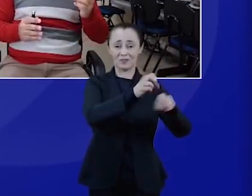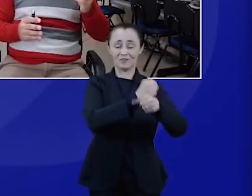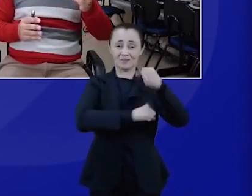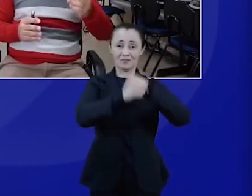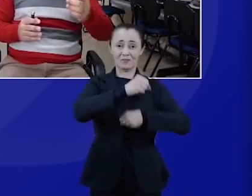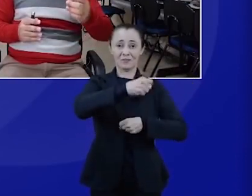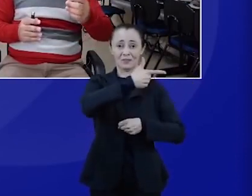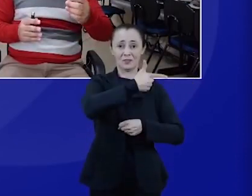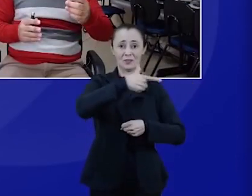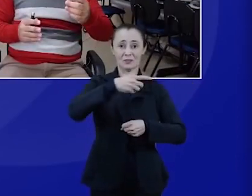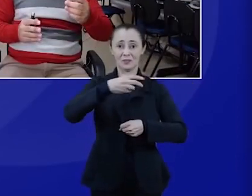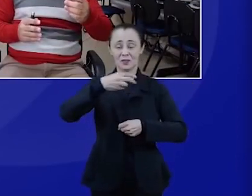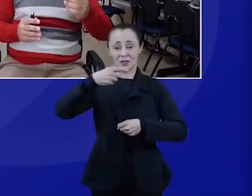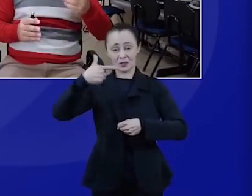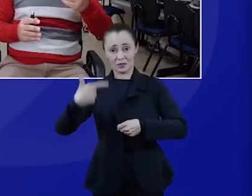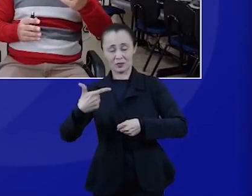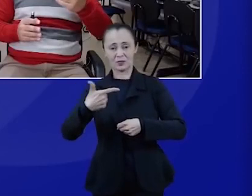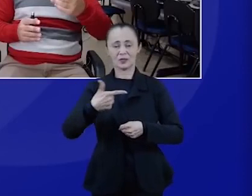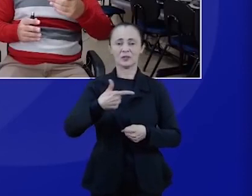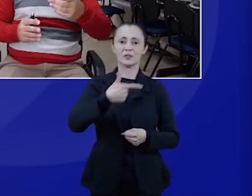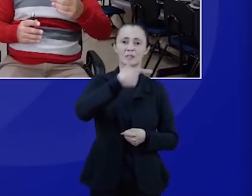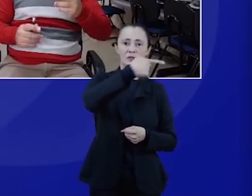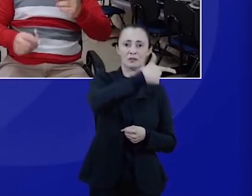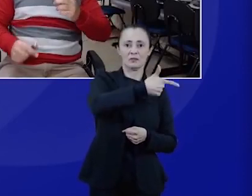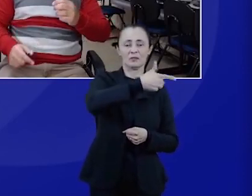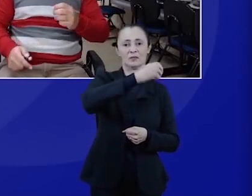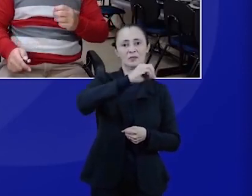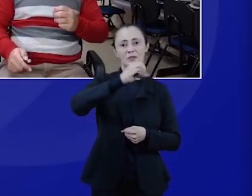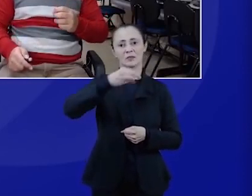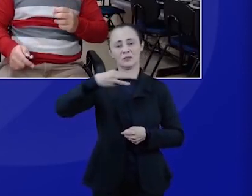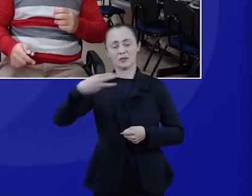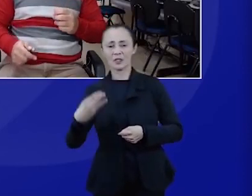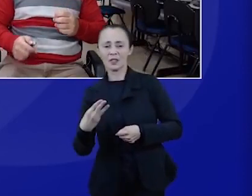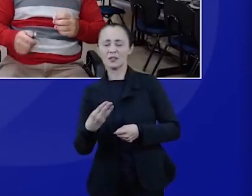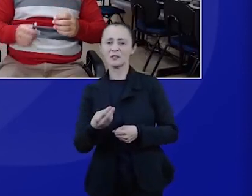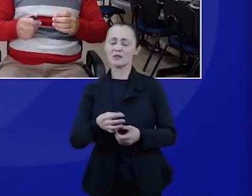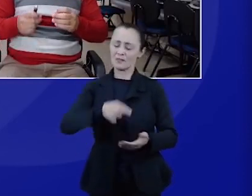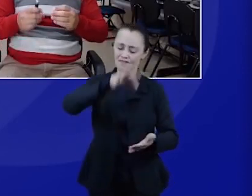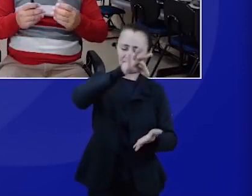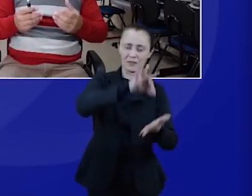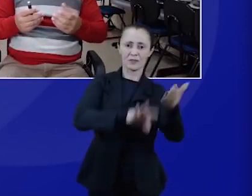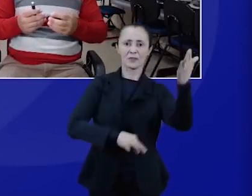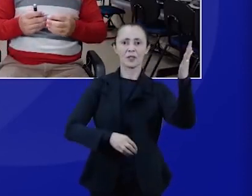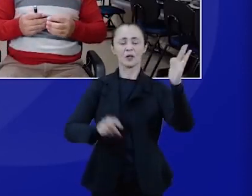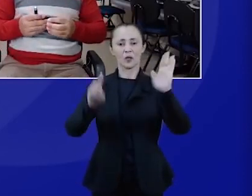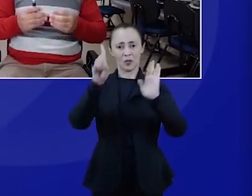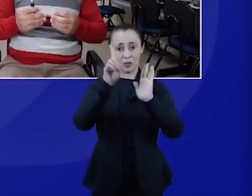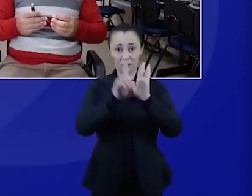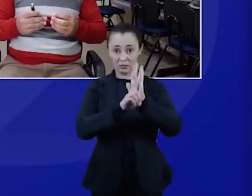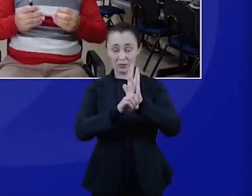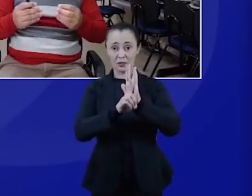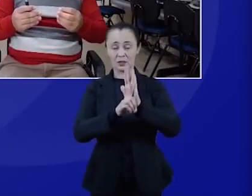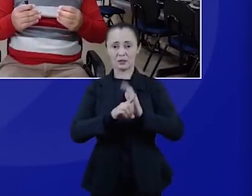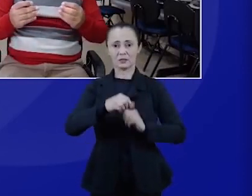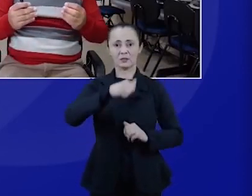2002, 2003 e efetivada pelo documento, ou seja, pela